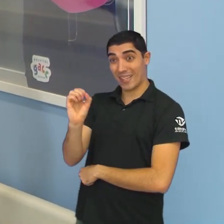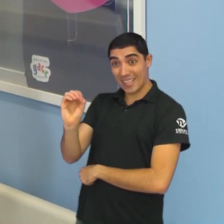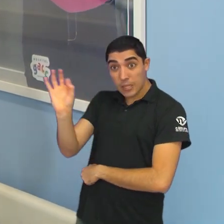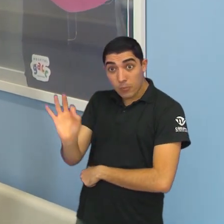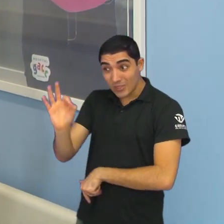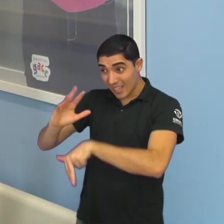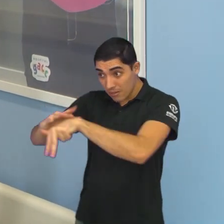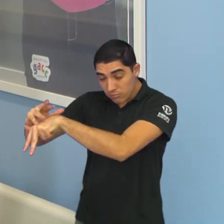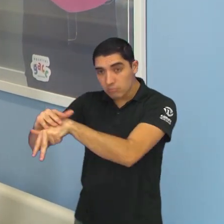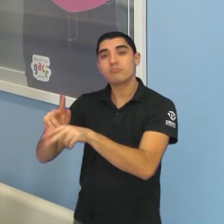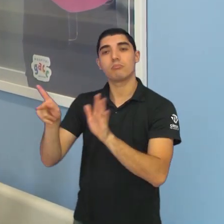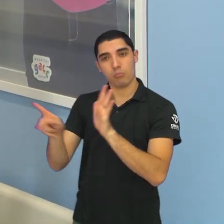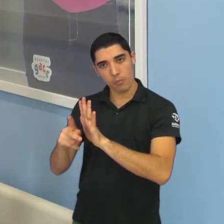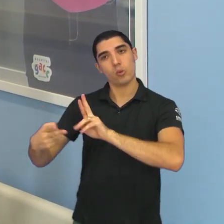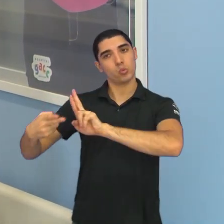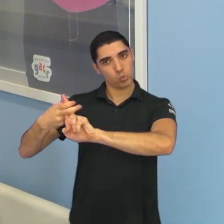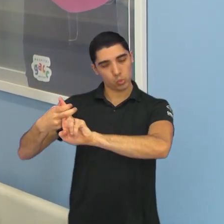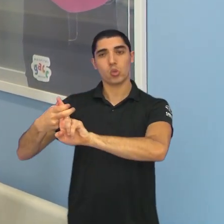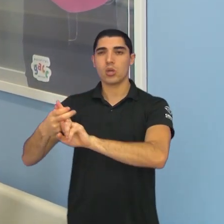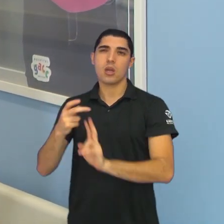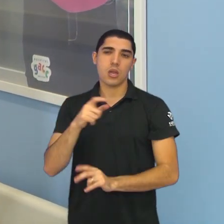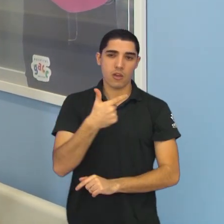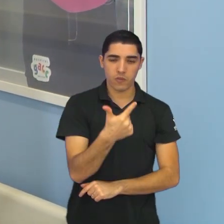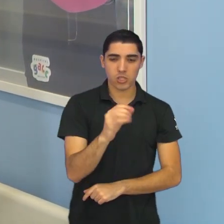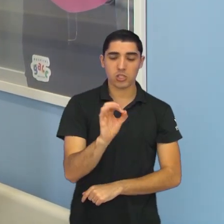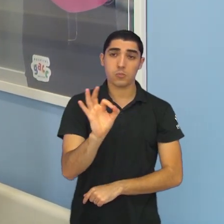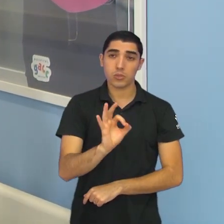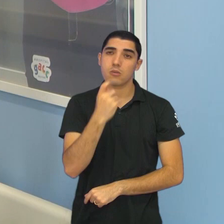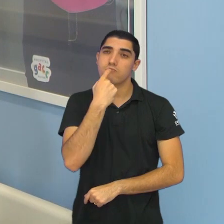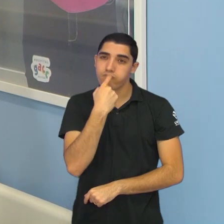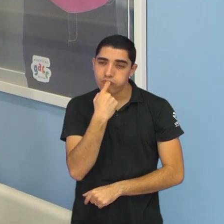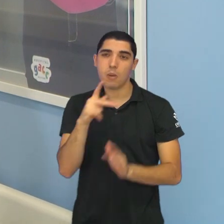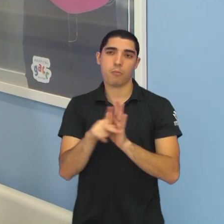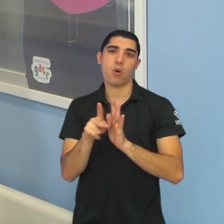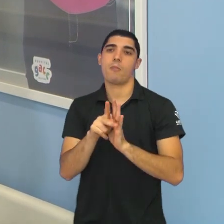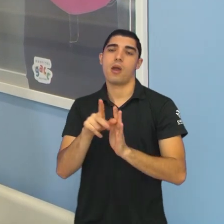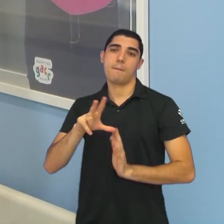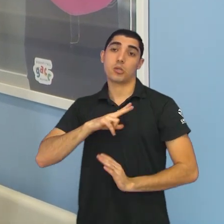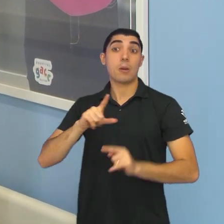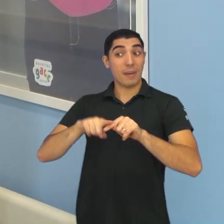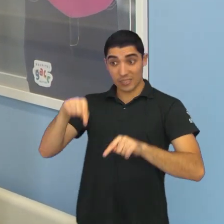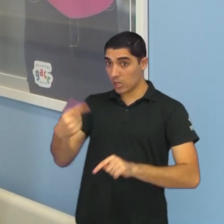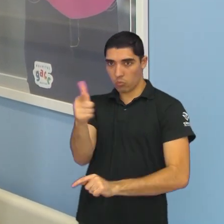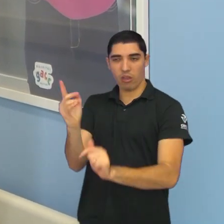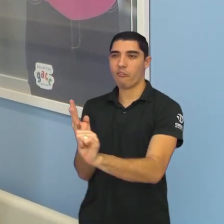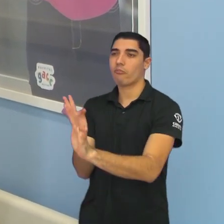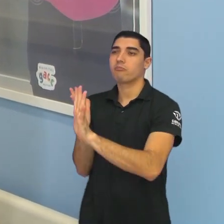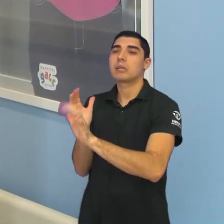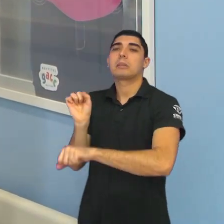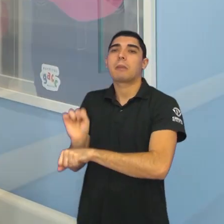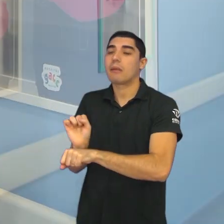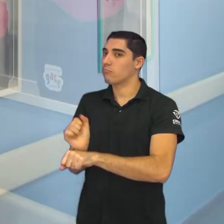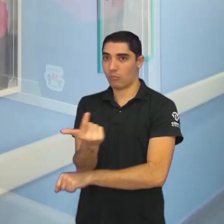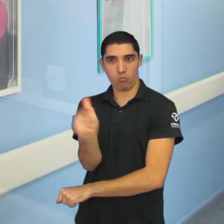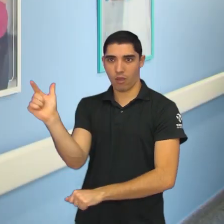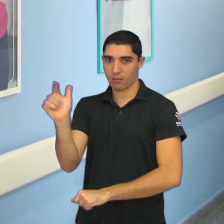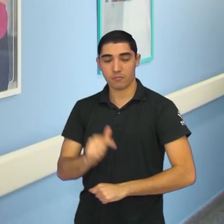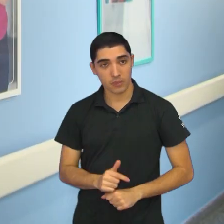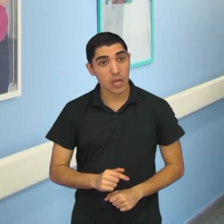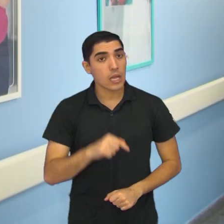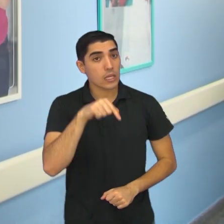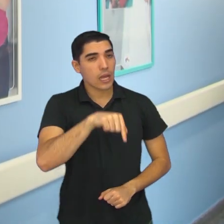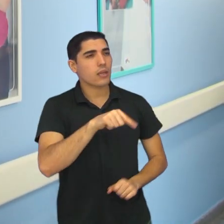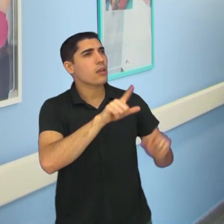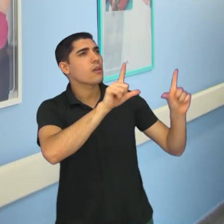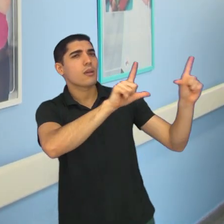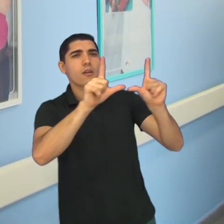80% dos pacientes são do SUS, só 20% tem algum tipo de convênio e não tem fila de espera para ninguém. Quem está acompanhando em casa deve estar vendo esses quadros